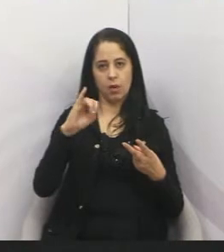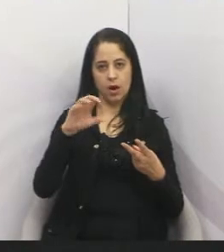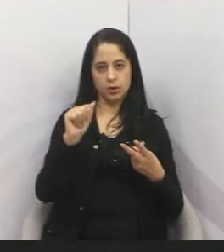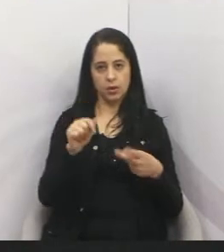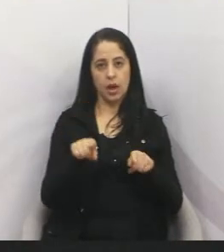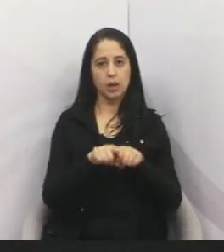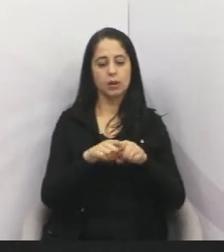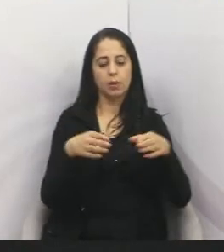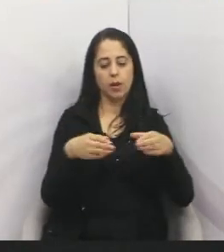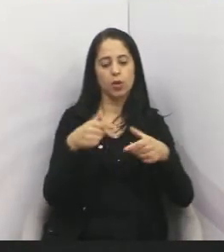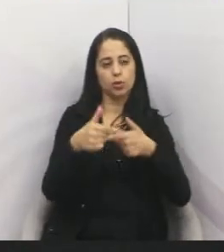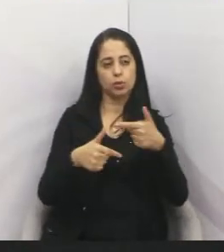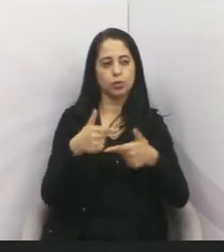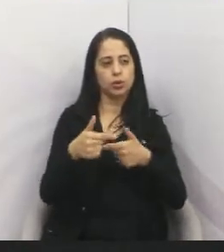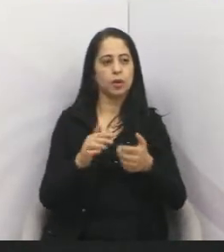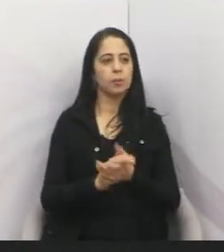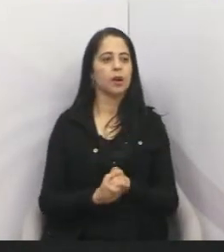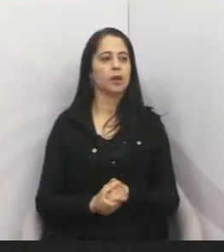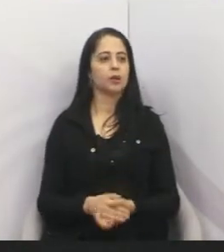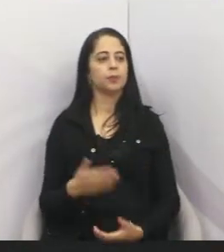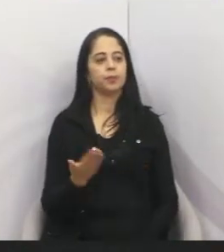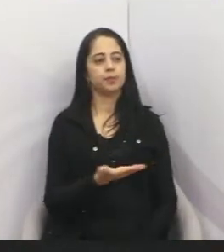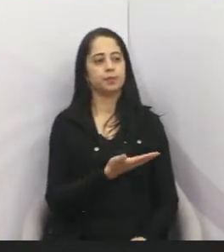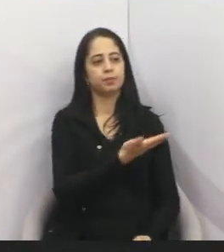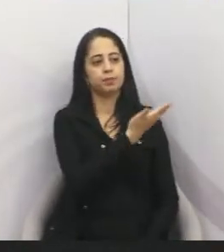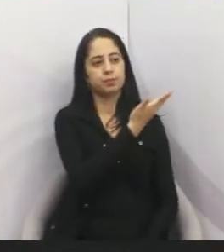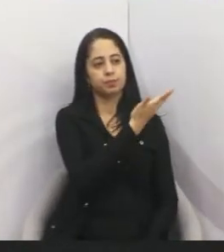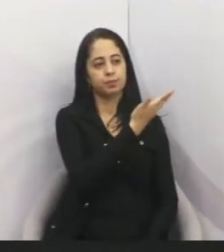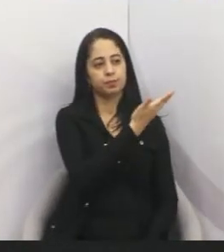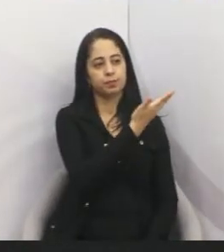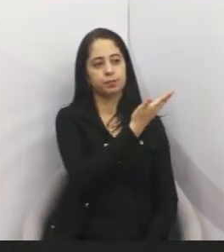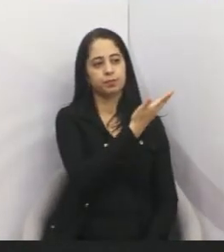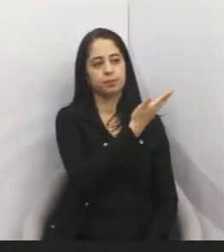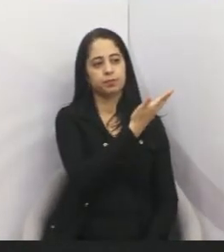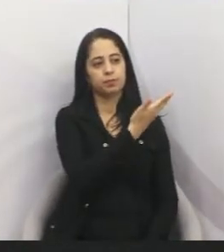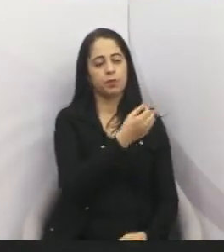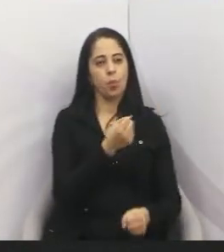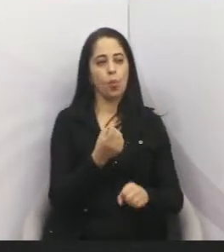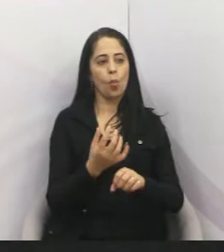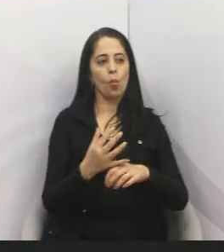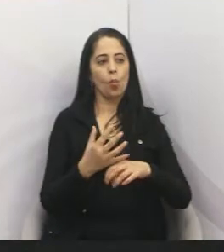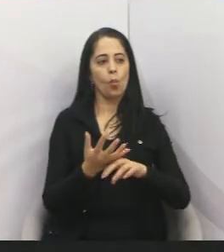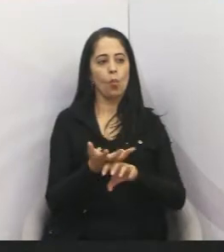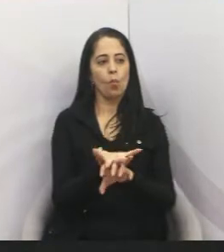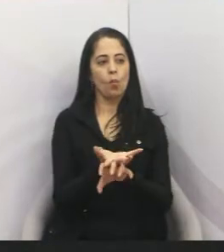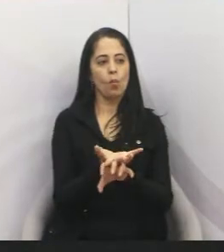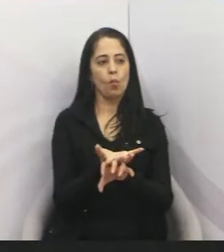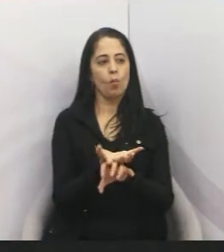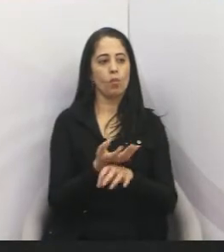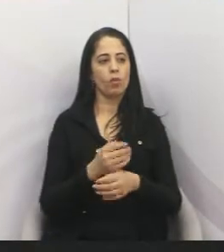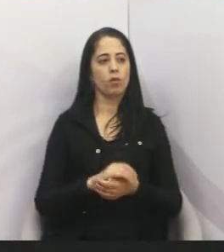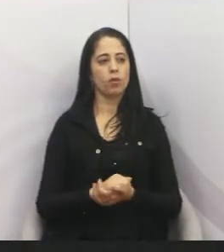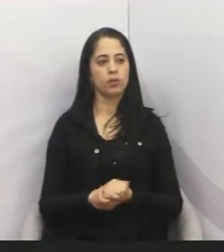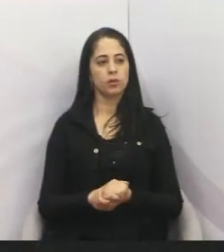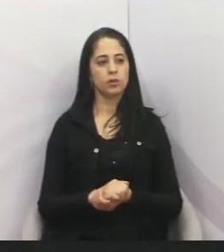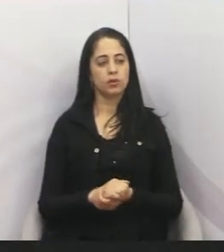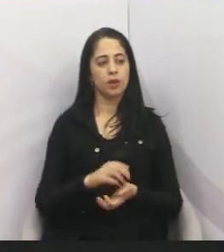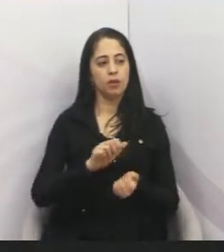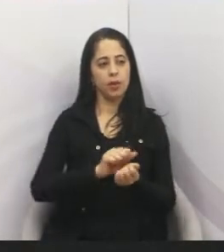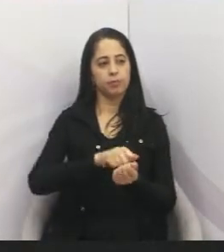comissão. Isso, aqui está a urna da Vila Garcia. Eu vou abrir.